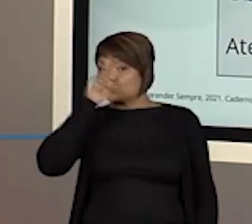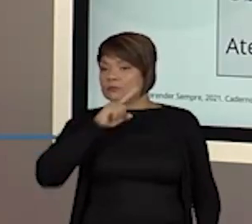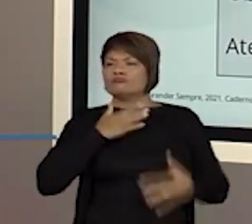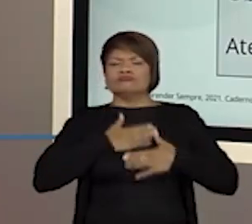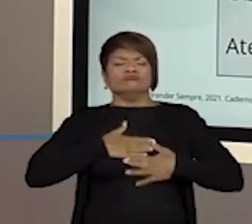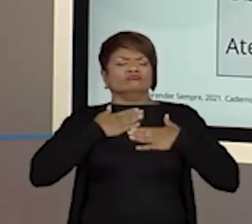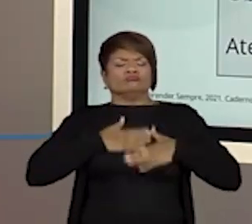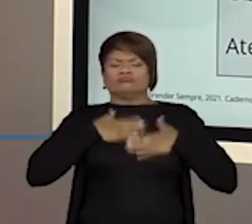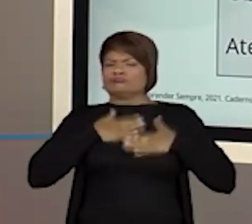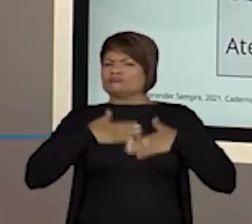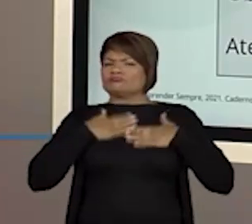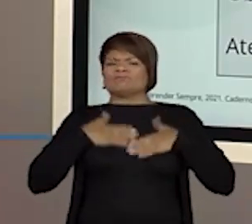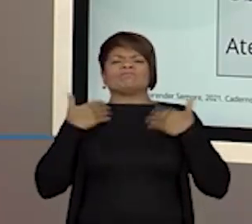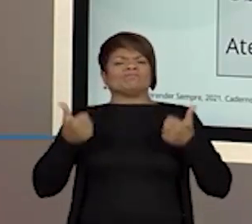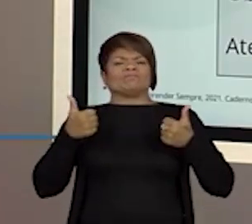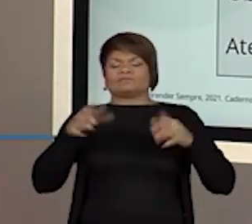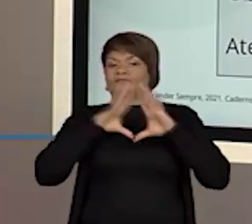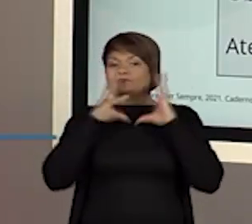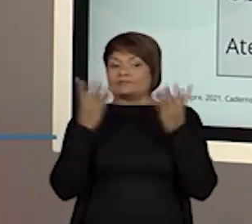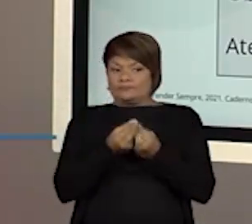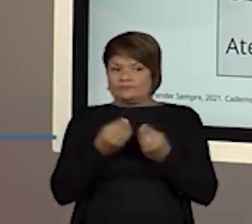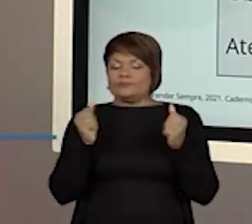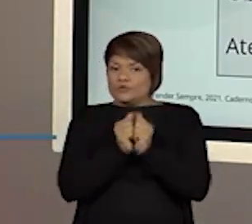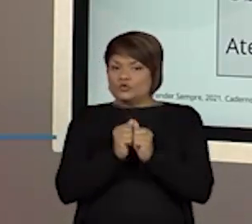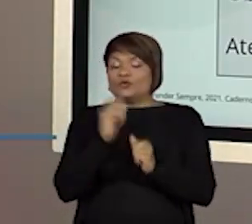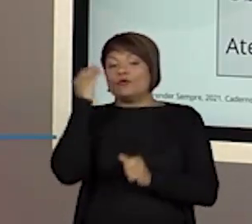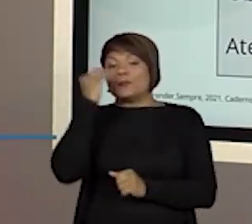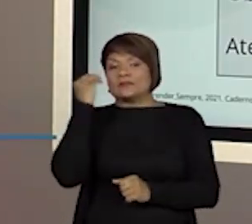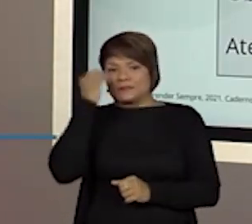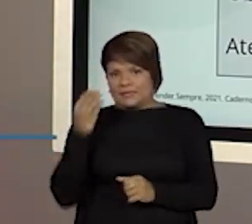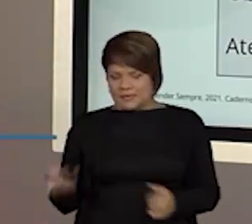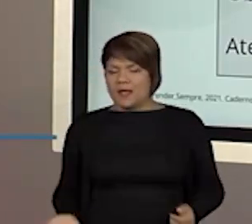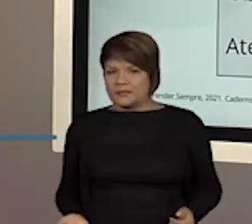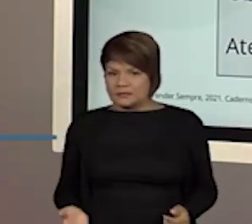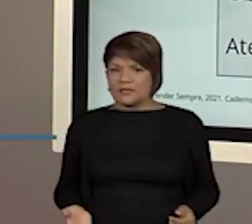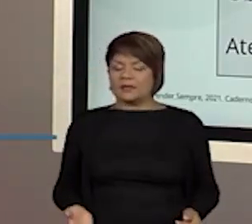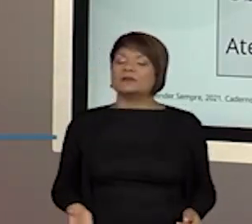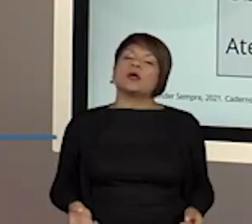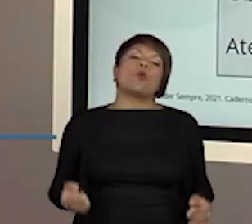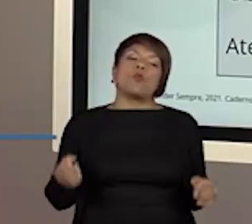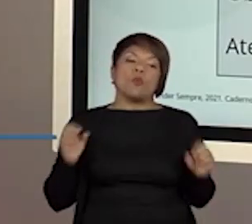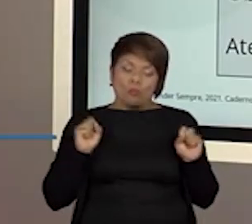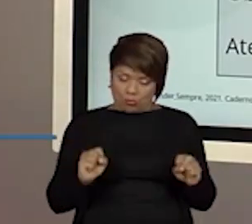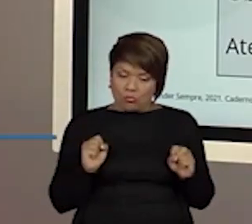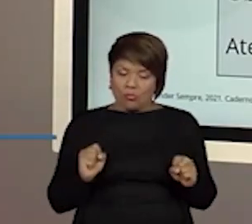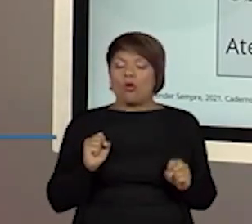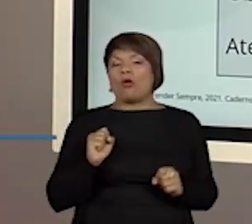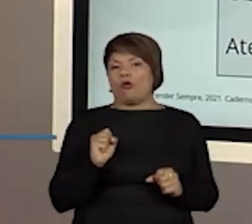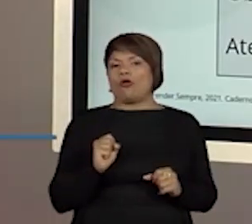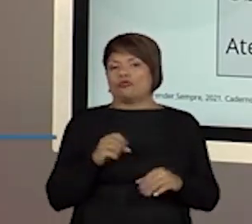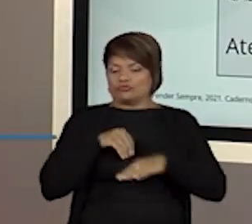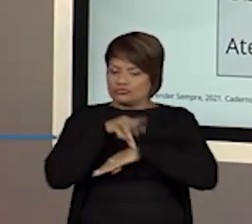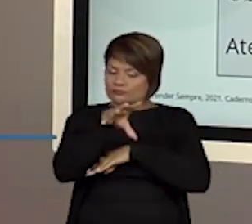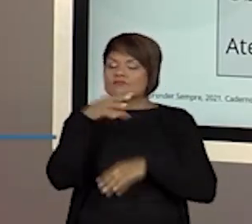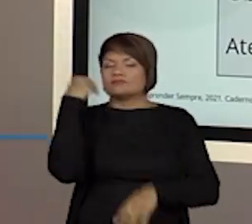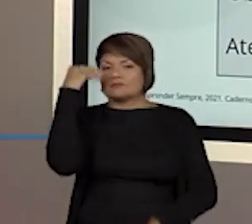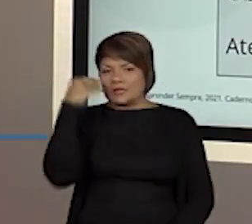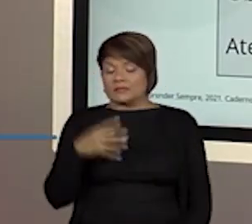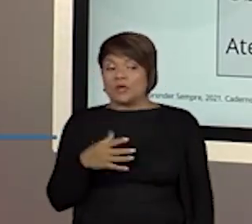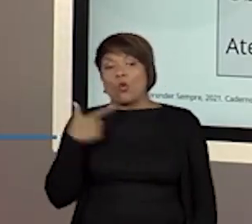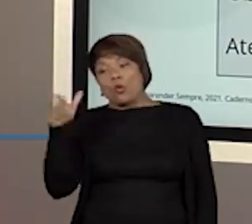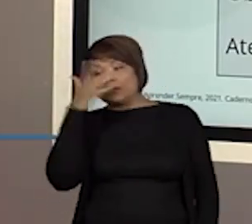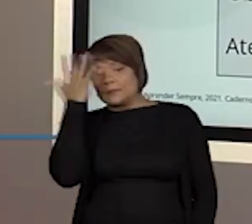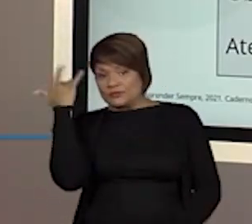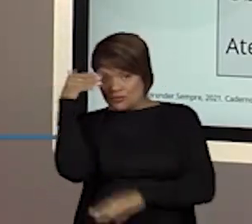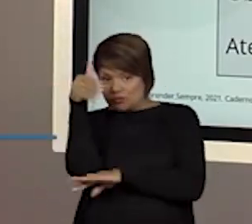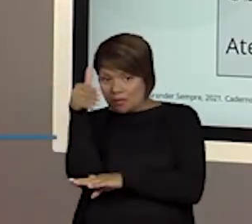agradável, ela e a família, então foi uma experiência dela. Então ela pode falar sobre essa experiência. Outra pessoa que for para esse hotel vai ter a